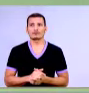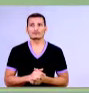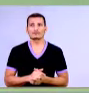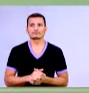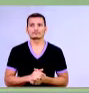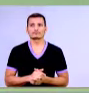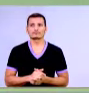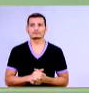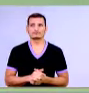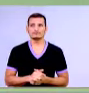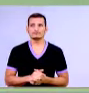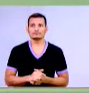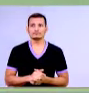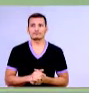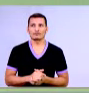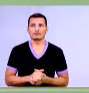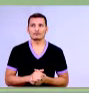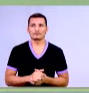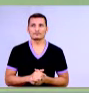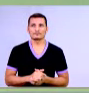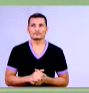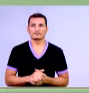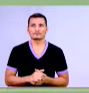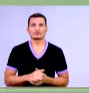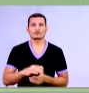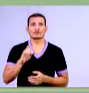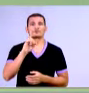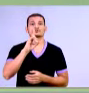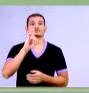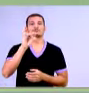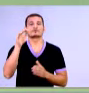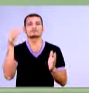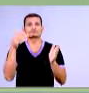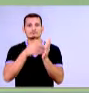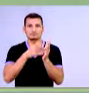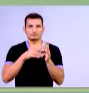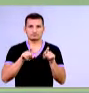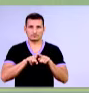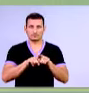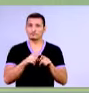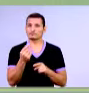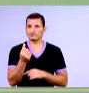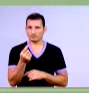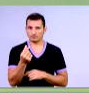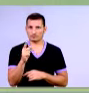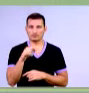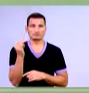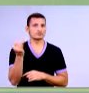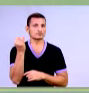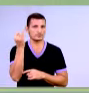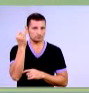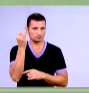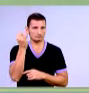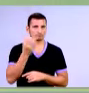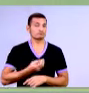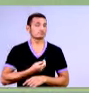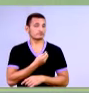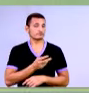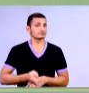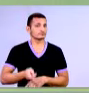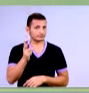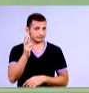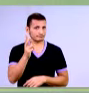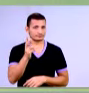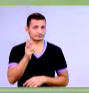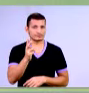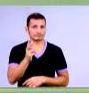Mais alguns destaques aqui. Cumprimento de prazos e de orçamentos, isso é importante para toda a vida da gente, né? Agora,